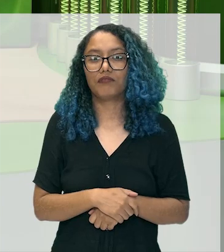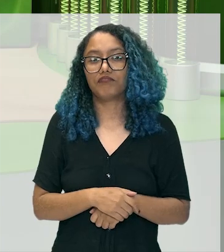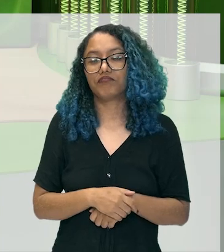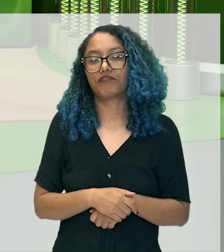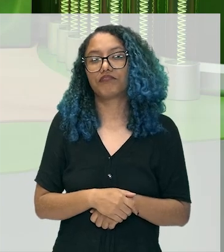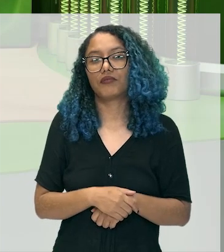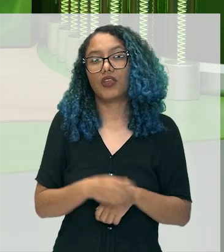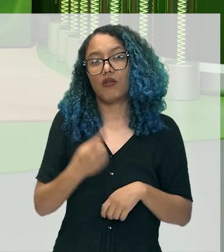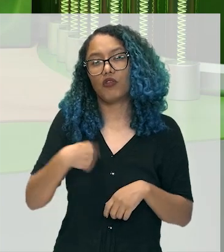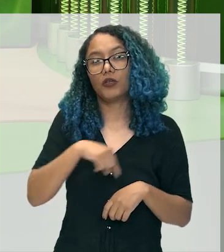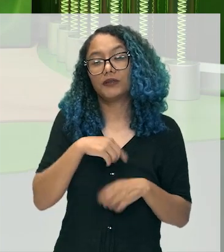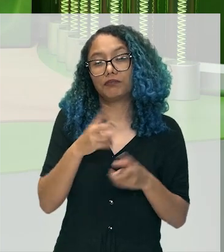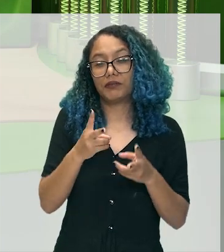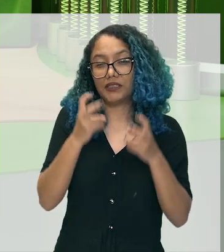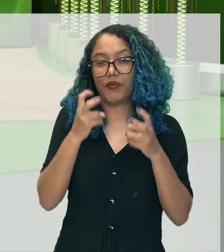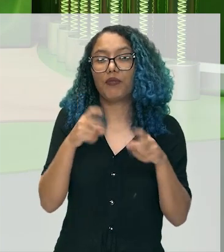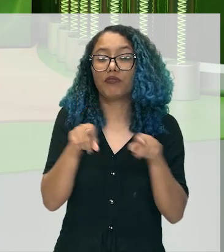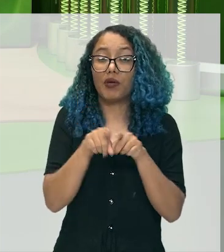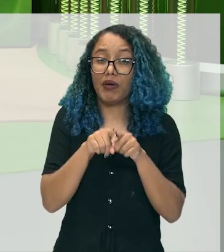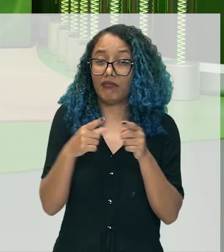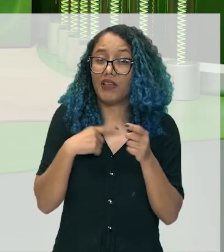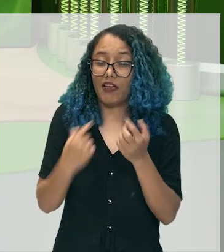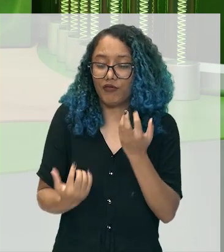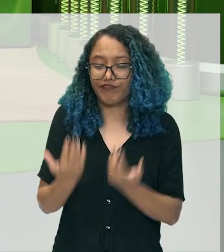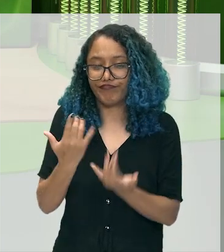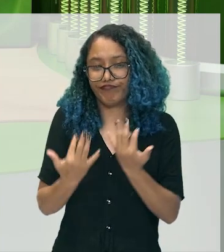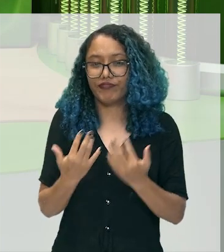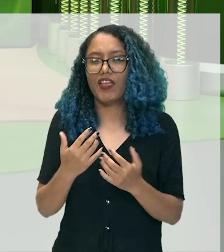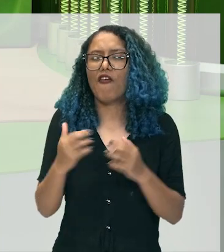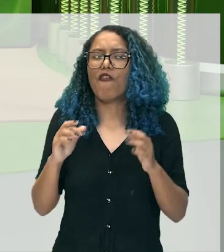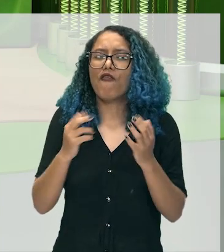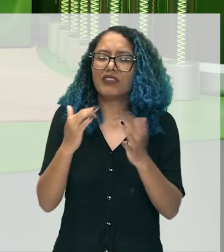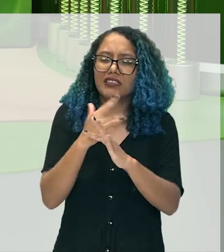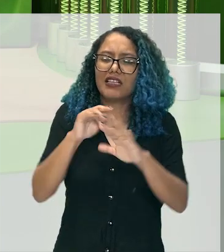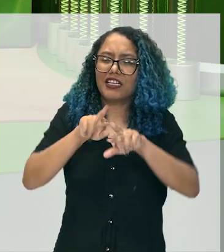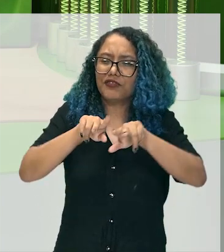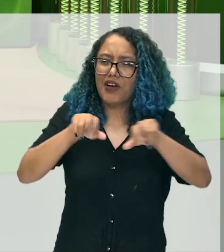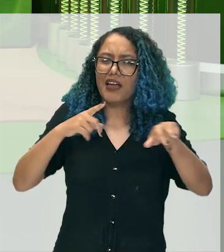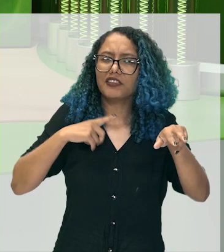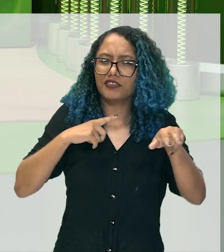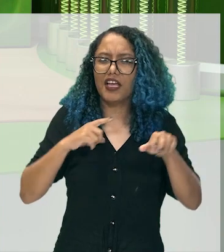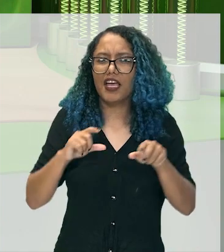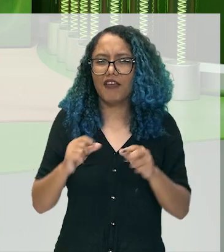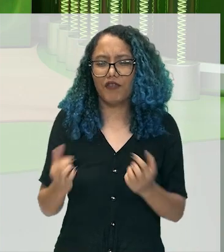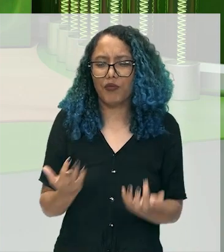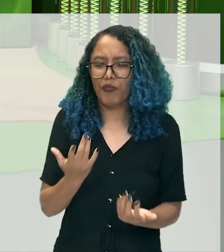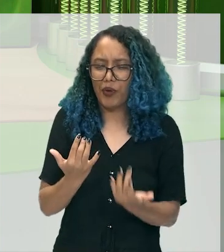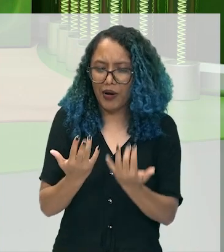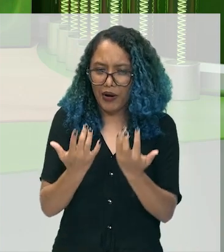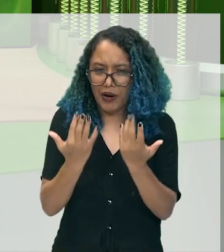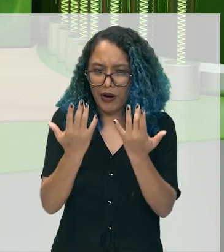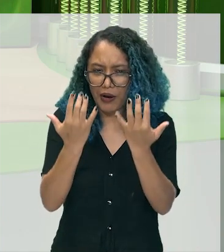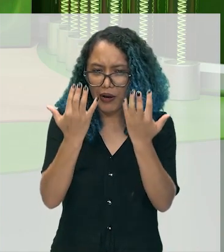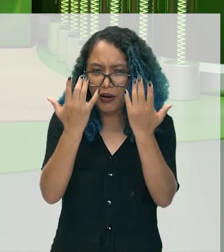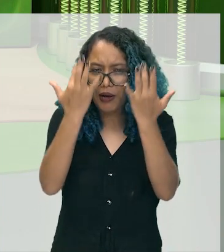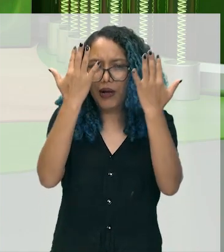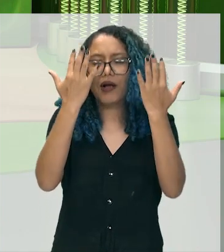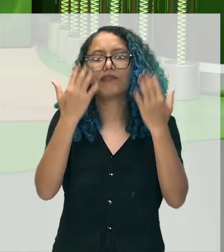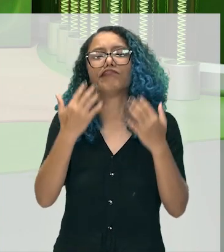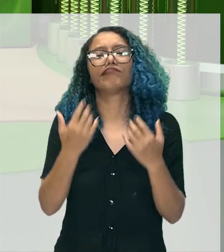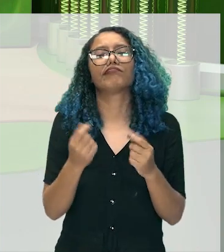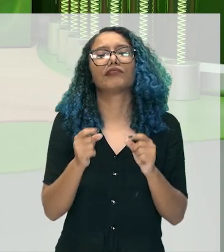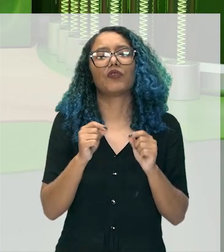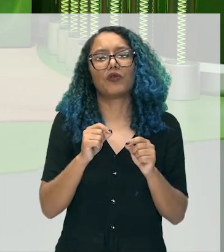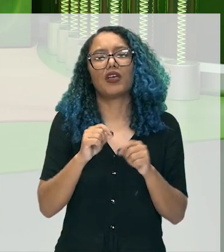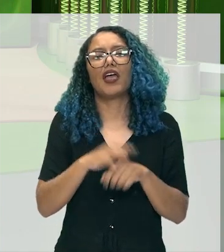fogo, muitas das cidades tiveram essa fumaça e danos à saúde, com aumento